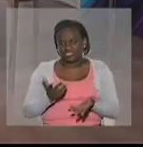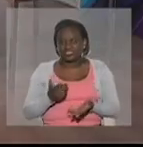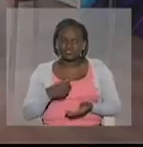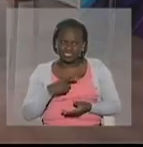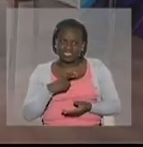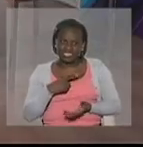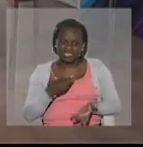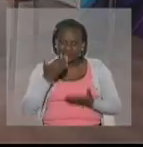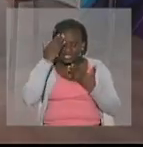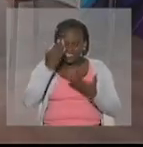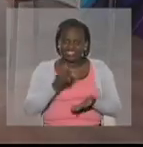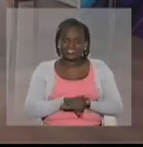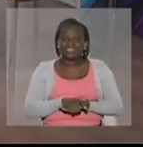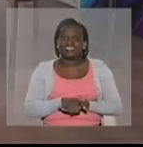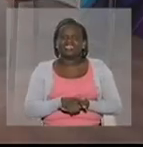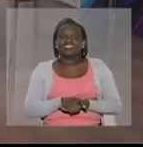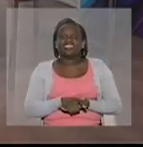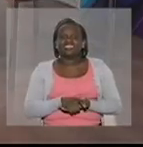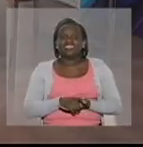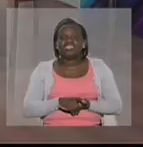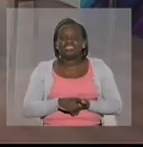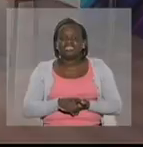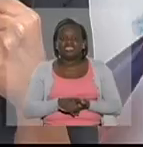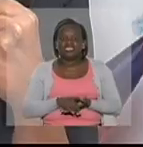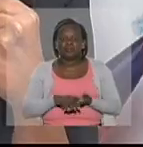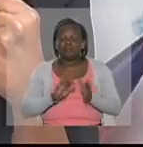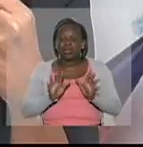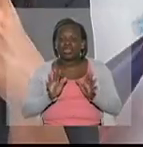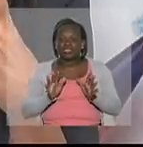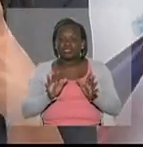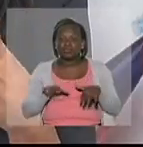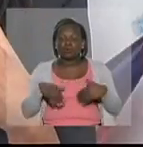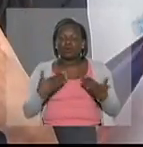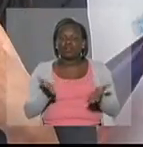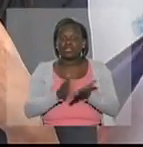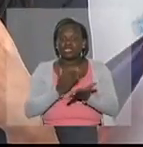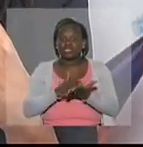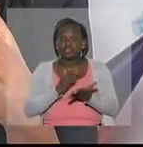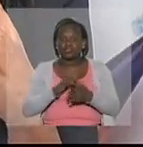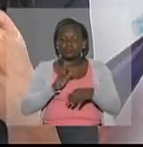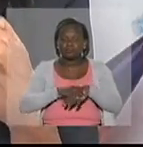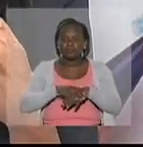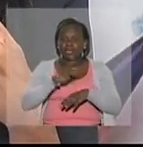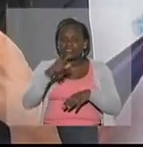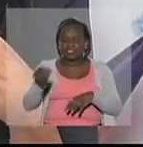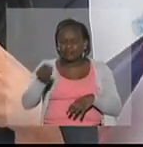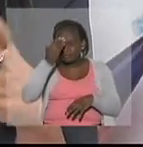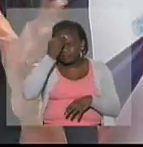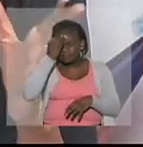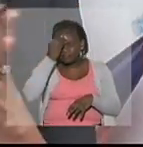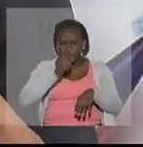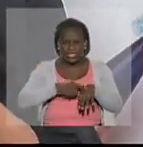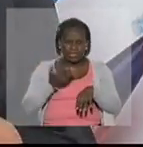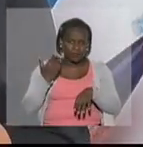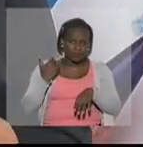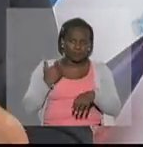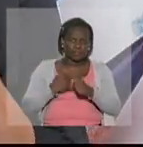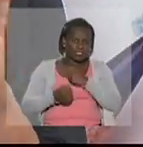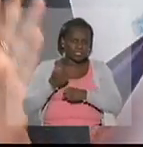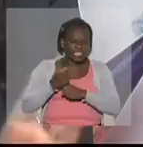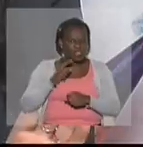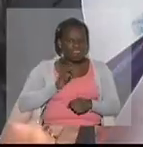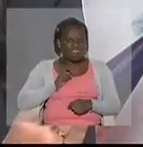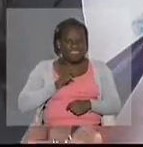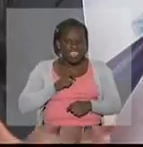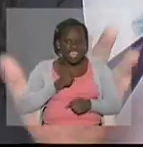emprestar amiga eu tenho eu tenho ela comprou e por que é qual foi o livro que mais marcou você nos últimos tempos não